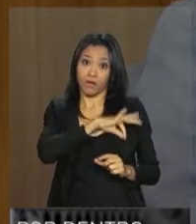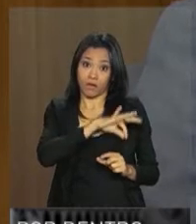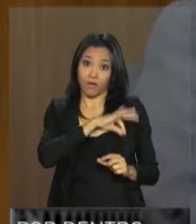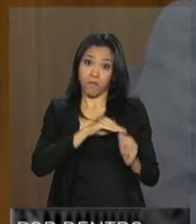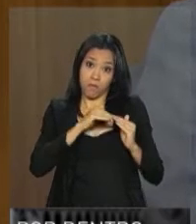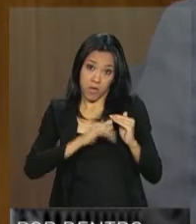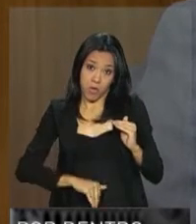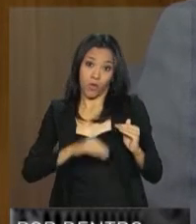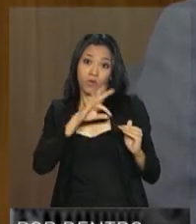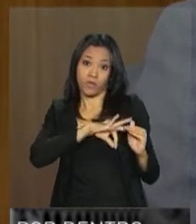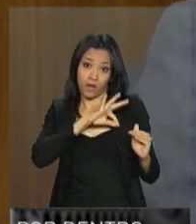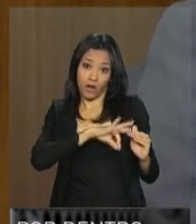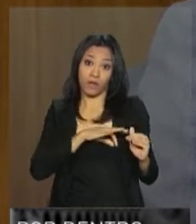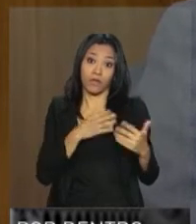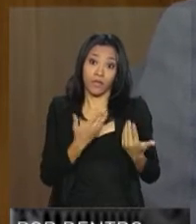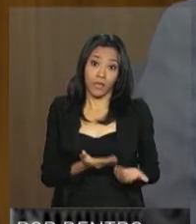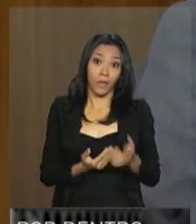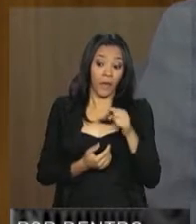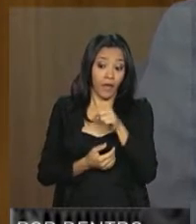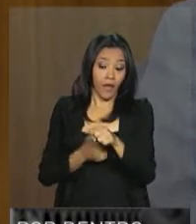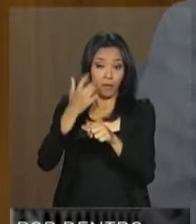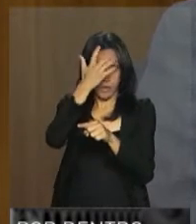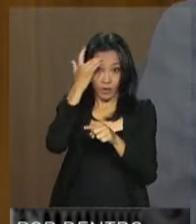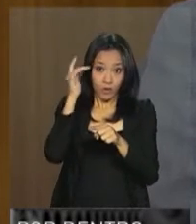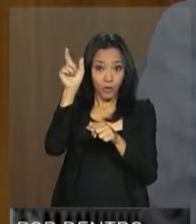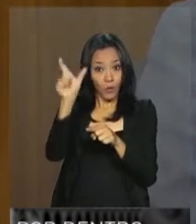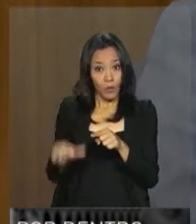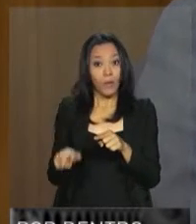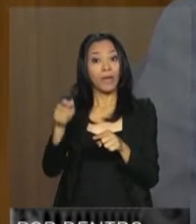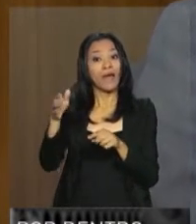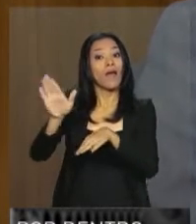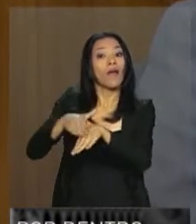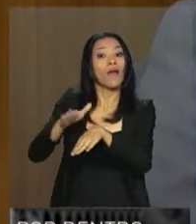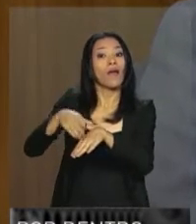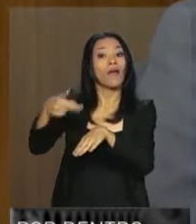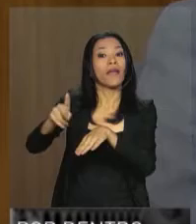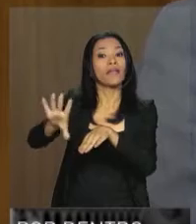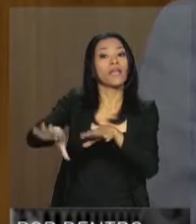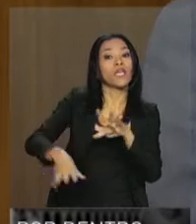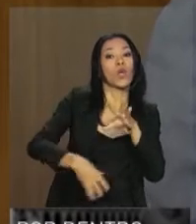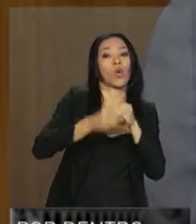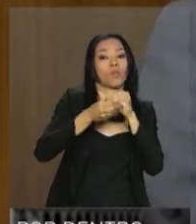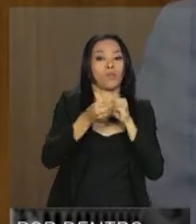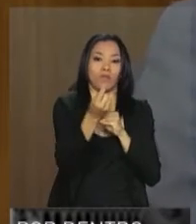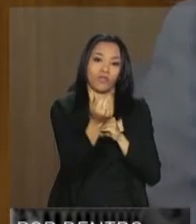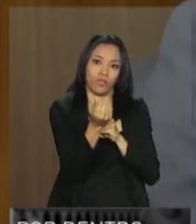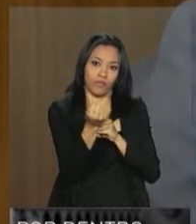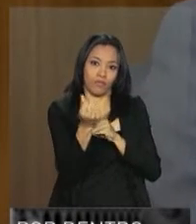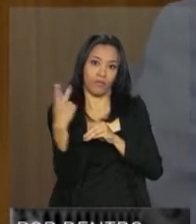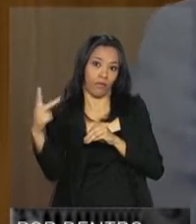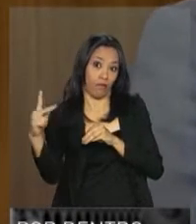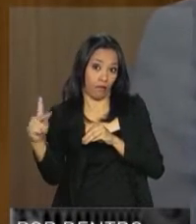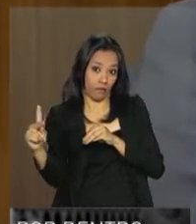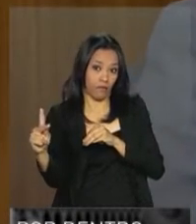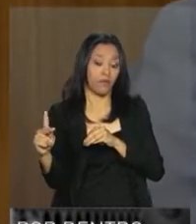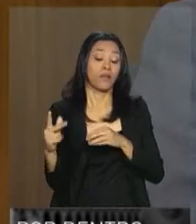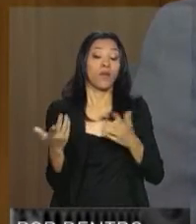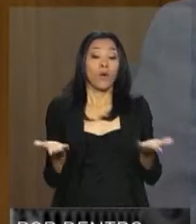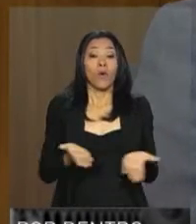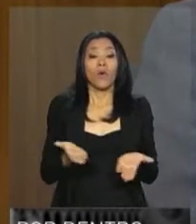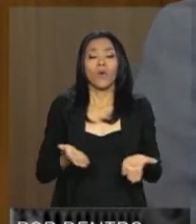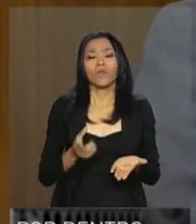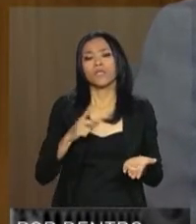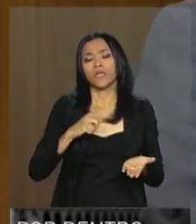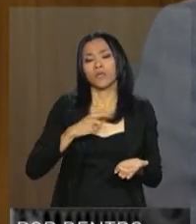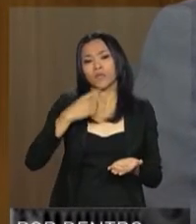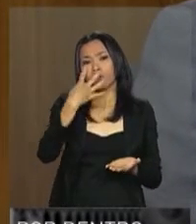então o trabalhador deverá com complementar agora você veja bem hoje nós temos em torno de 45 milhões